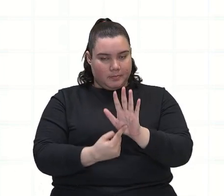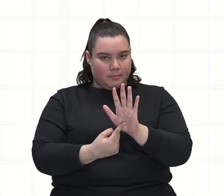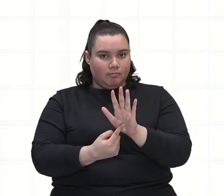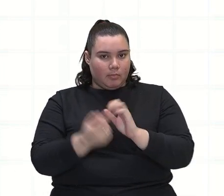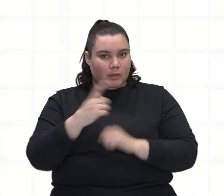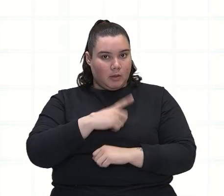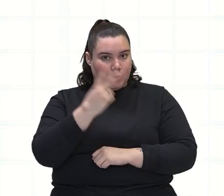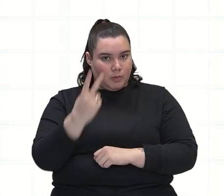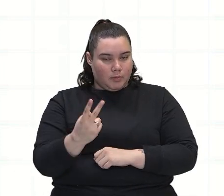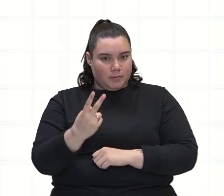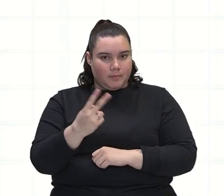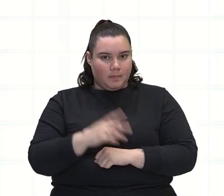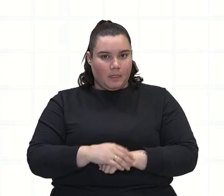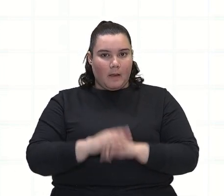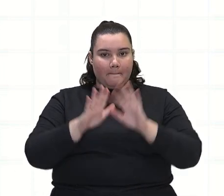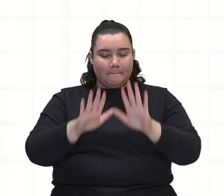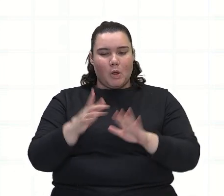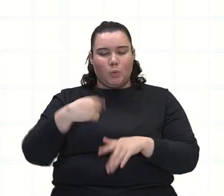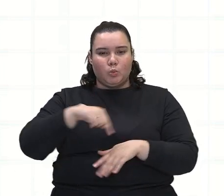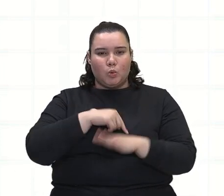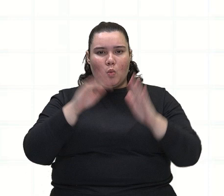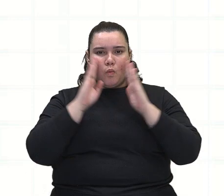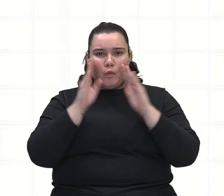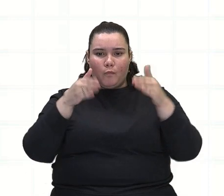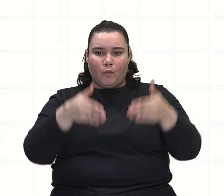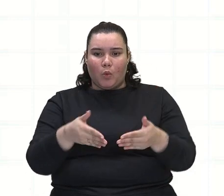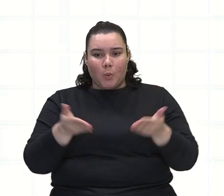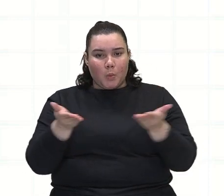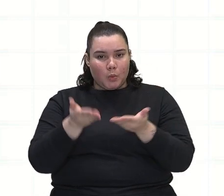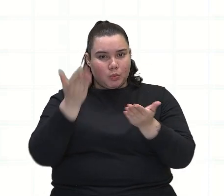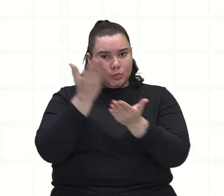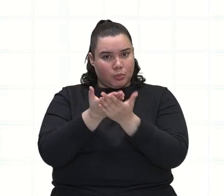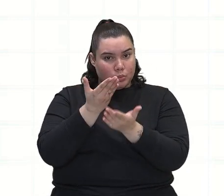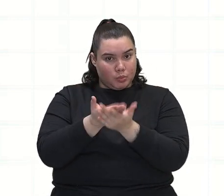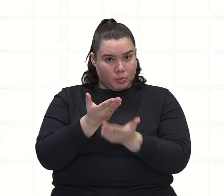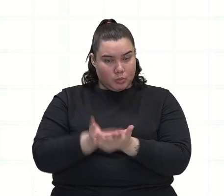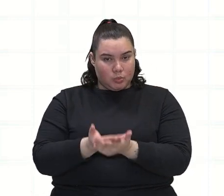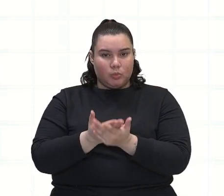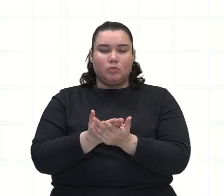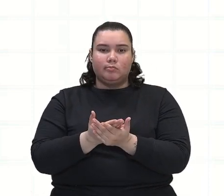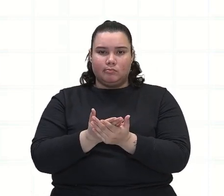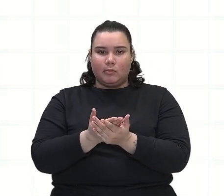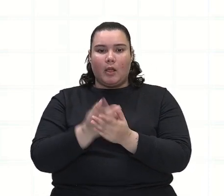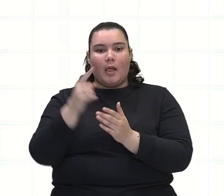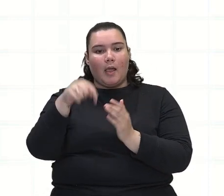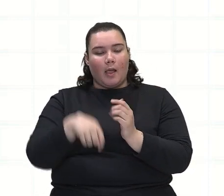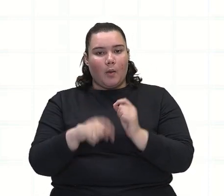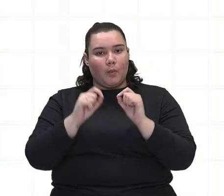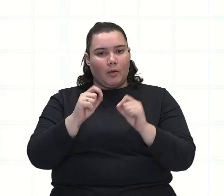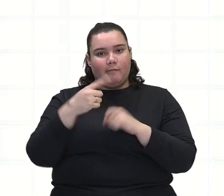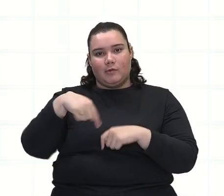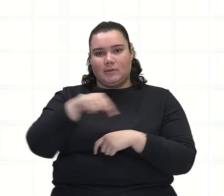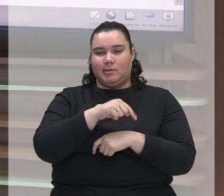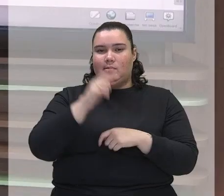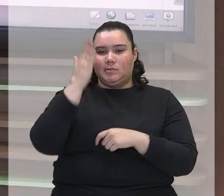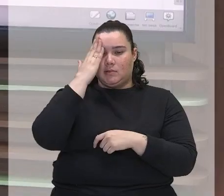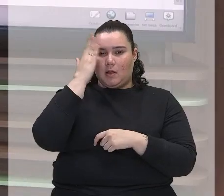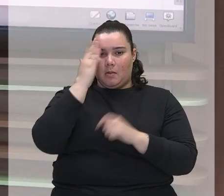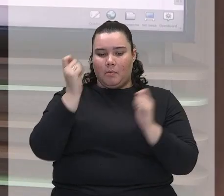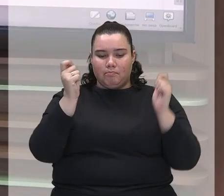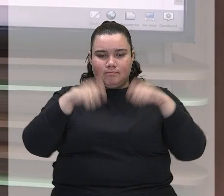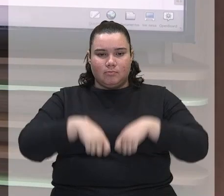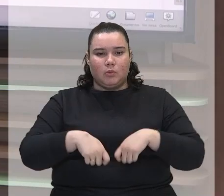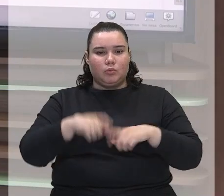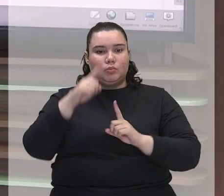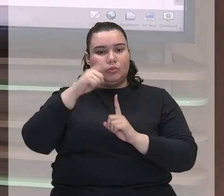expositivo. Mas o que mais nos interessa para o nosso estudo, para seguir carreira mesmo, é você dominar essa tipologia. O